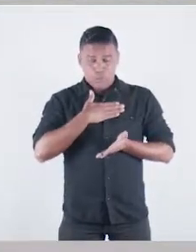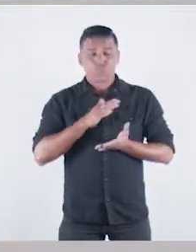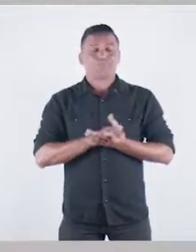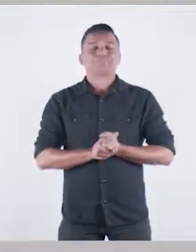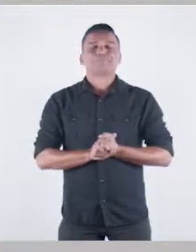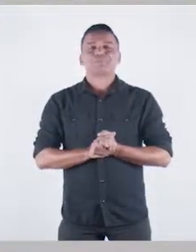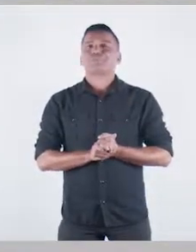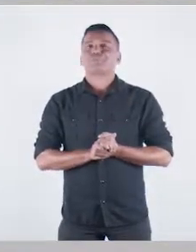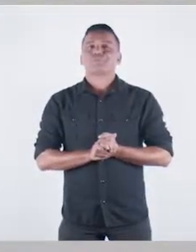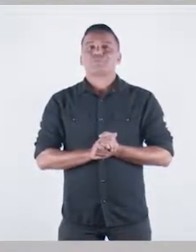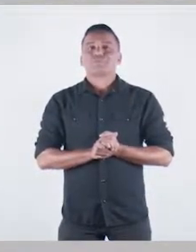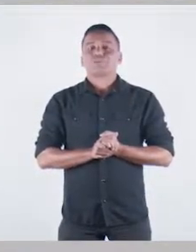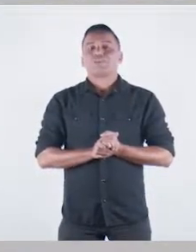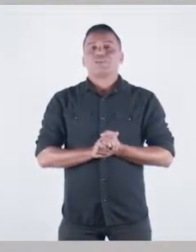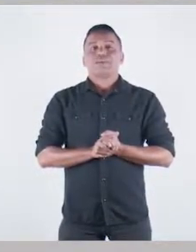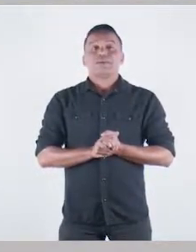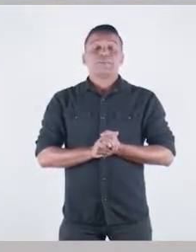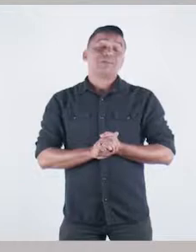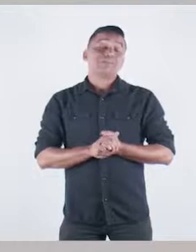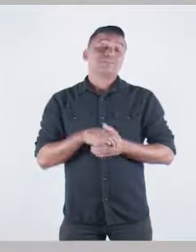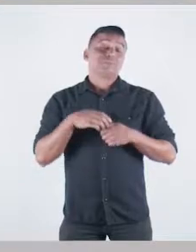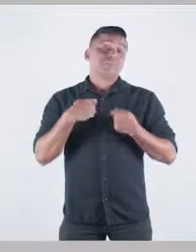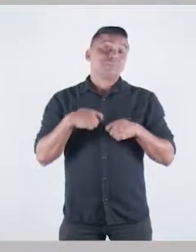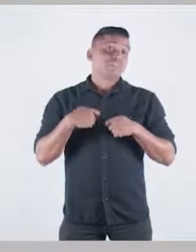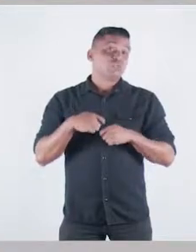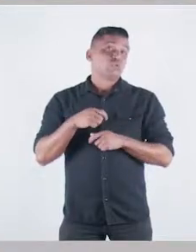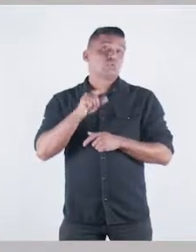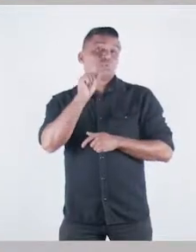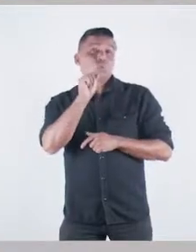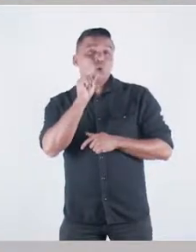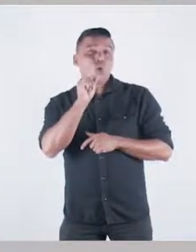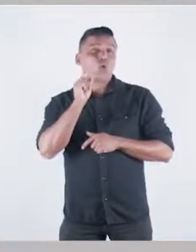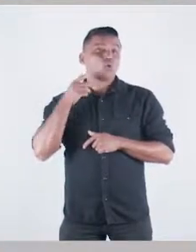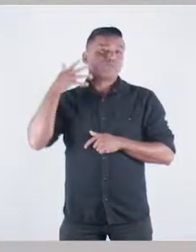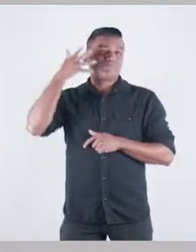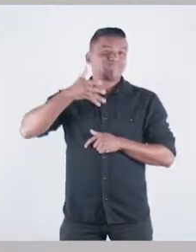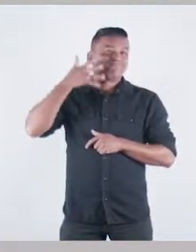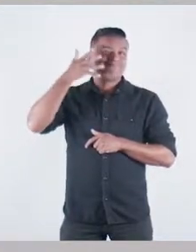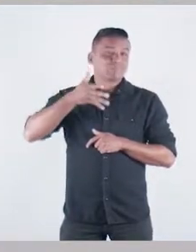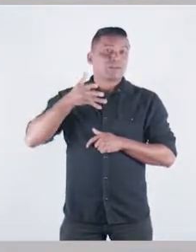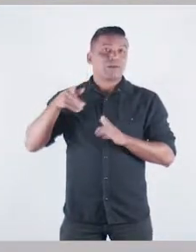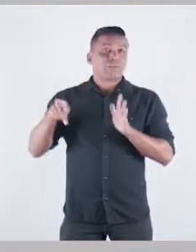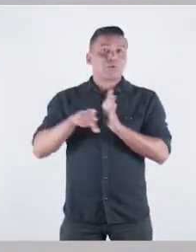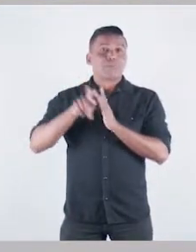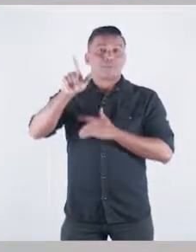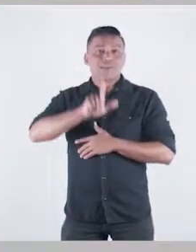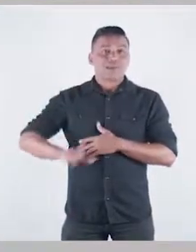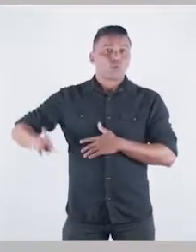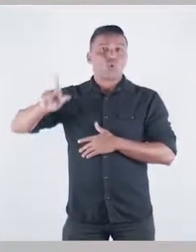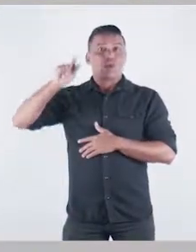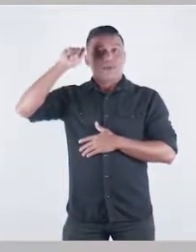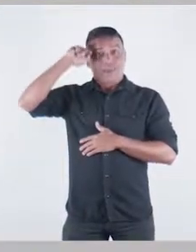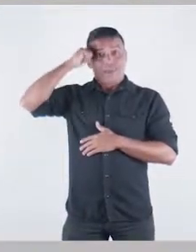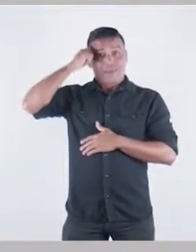falar um pouco, da história dessa literatura negra contemporânea. E